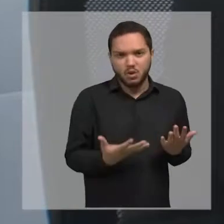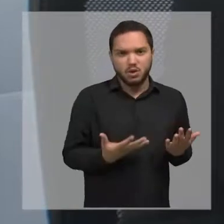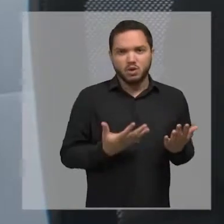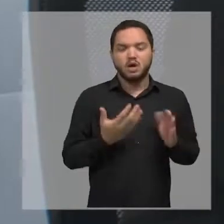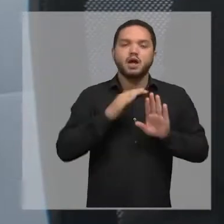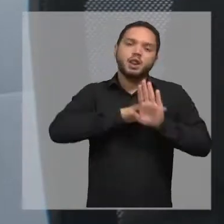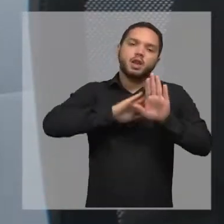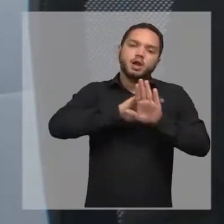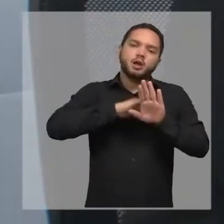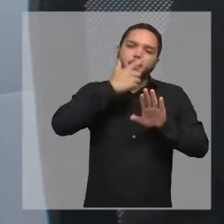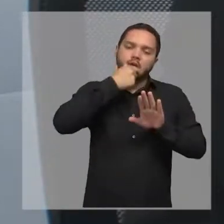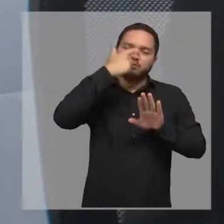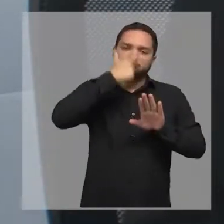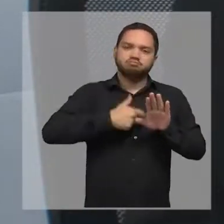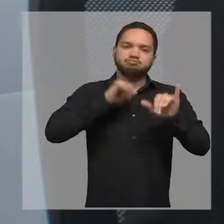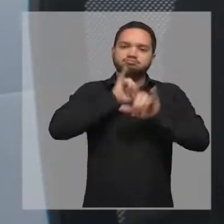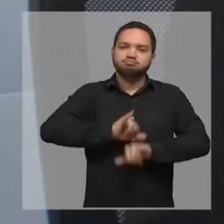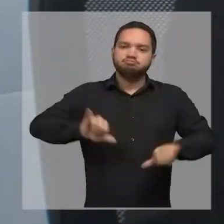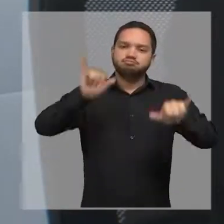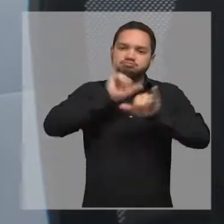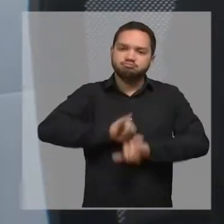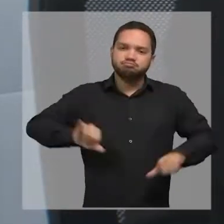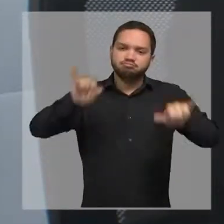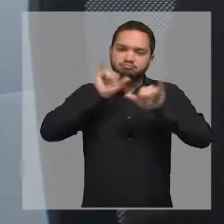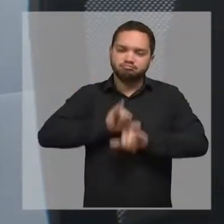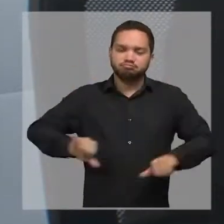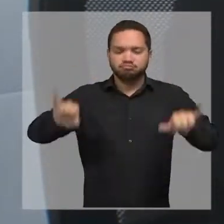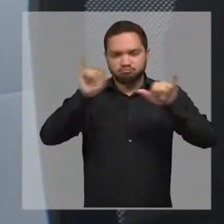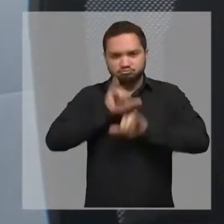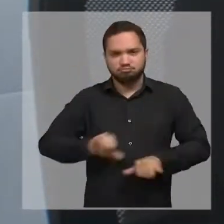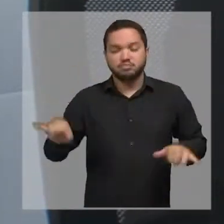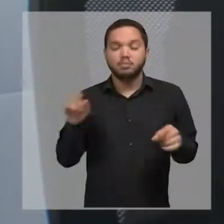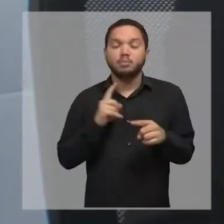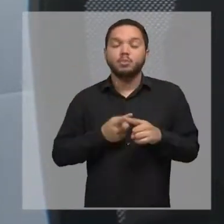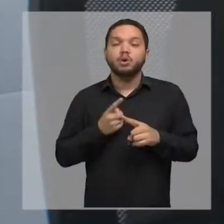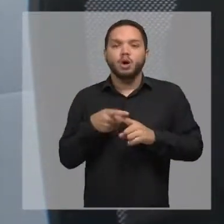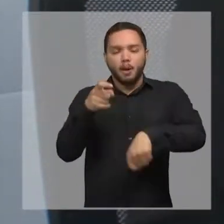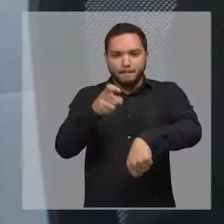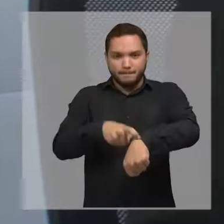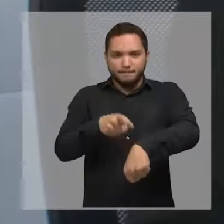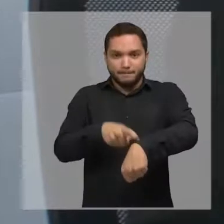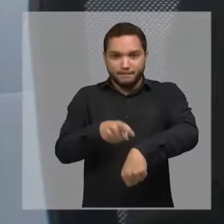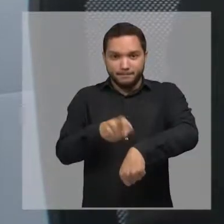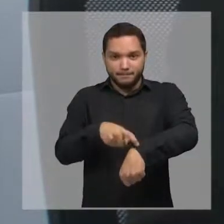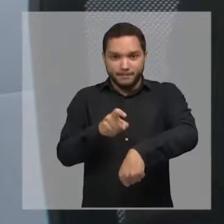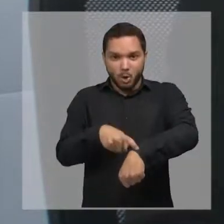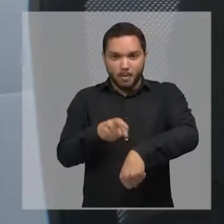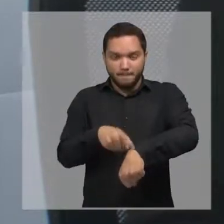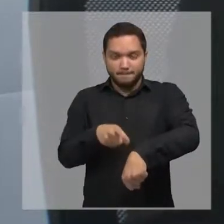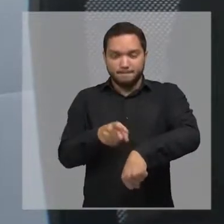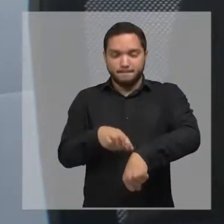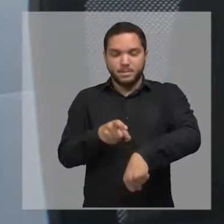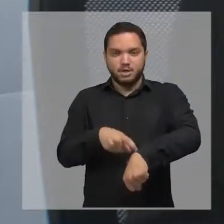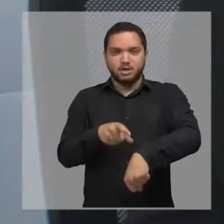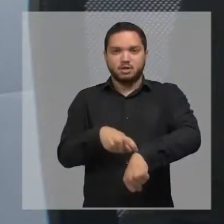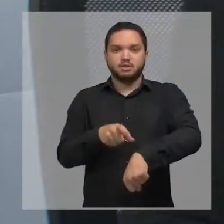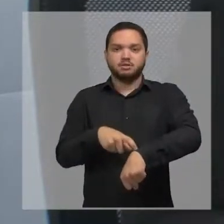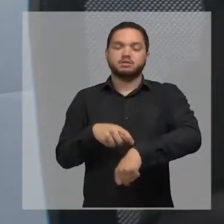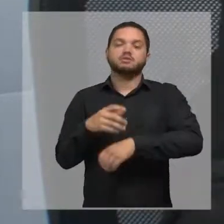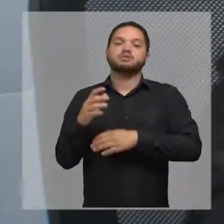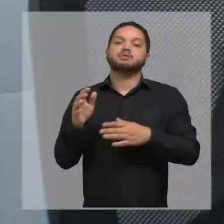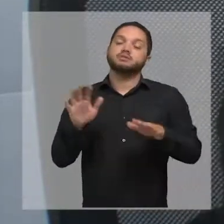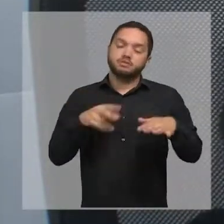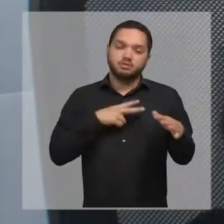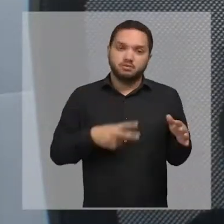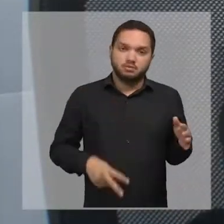propaganda ideológica, né? Em alguns aspectos. É um espaço que, às vezes, principalmente,